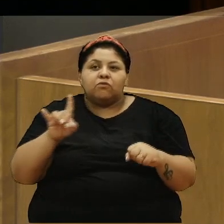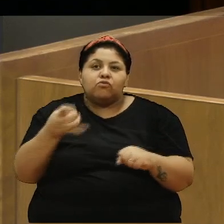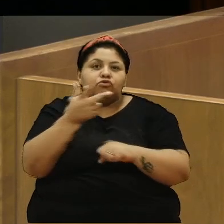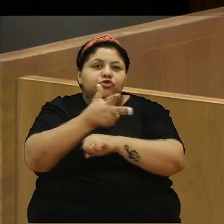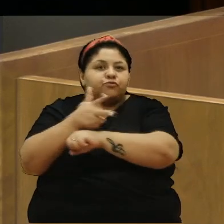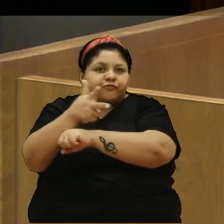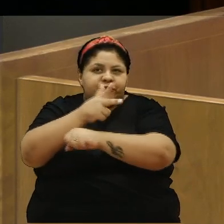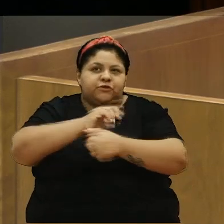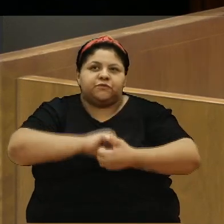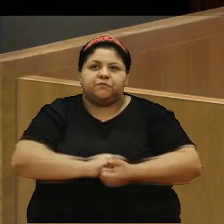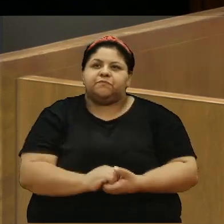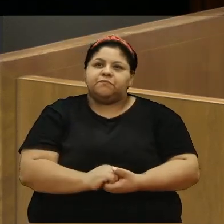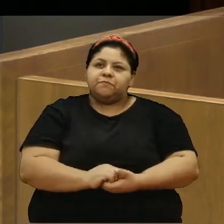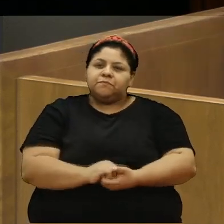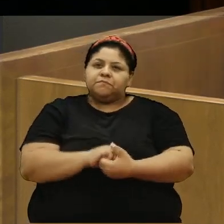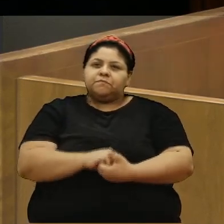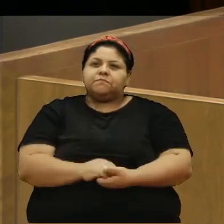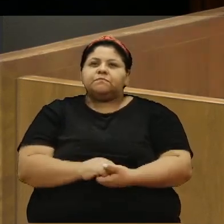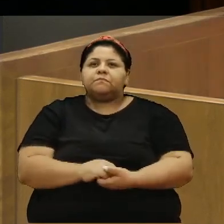vídeo.